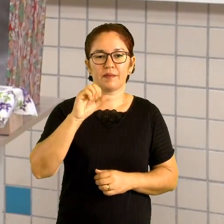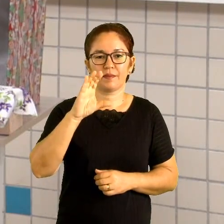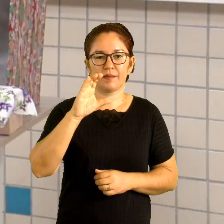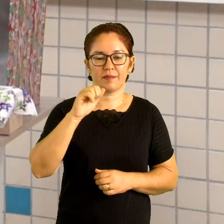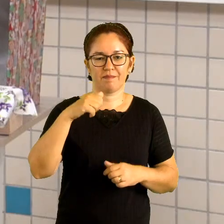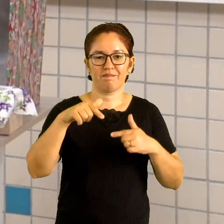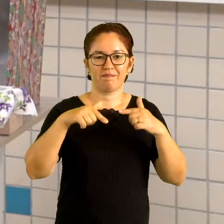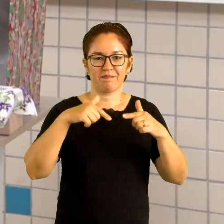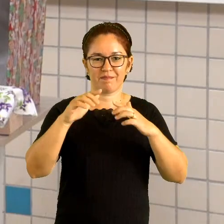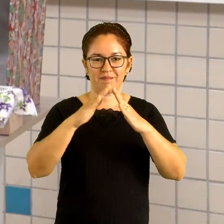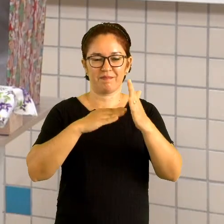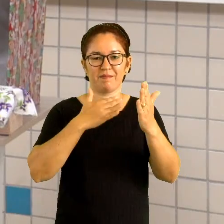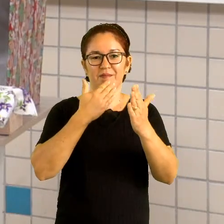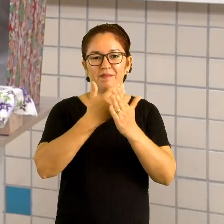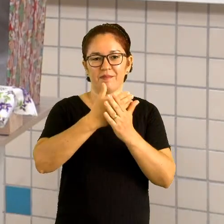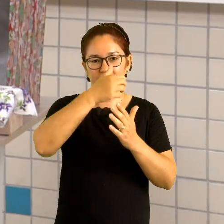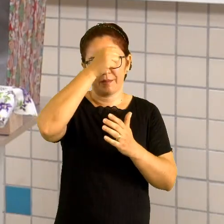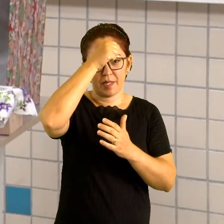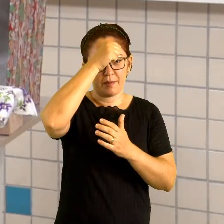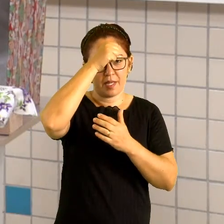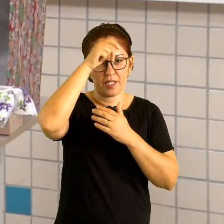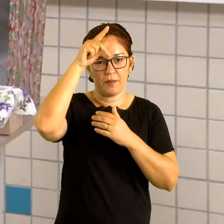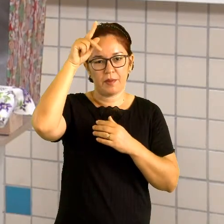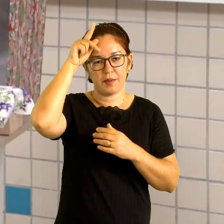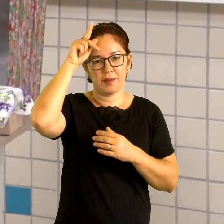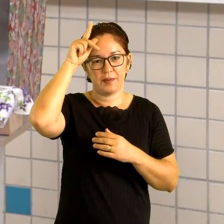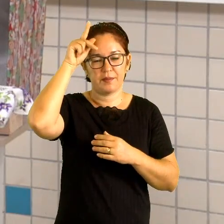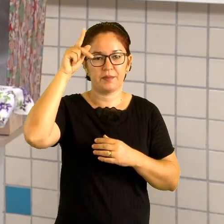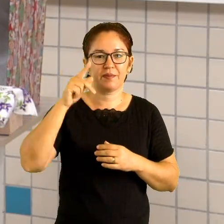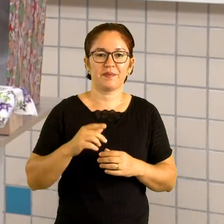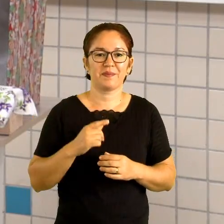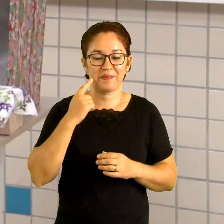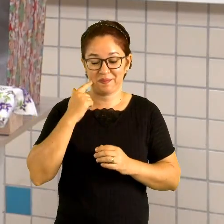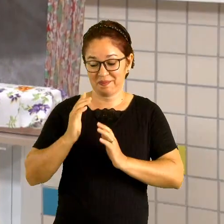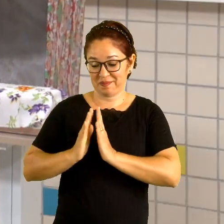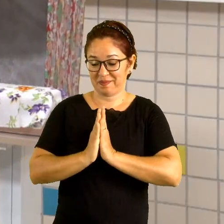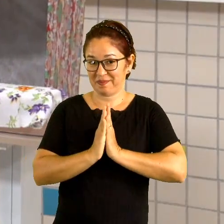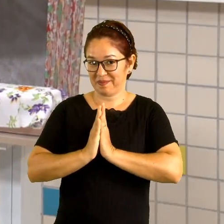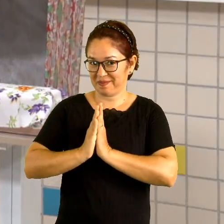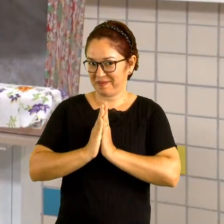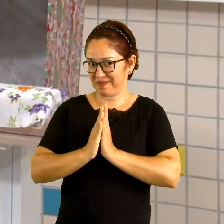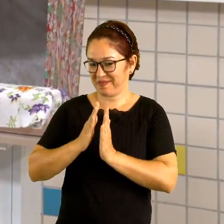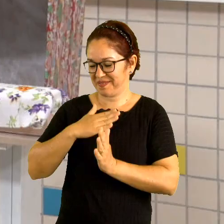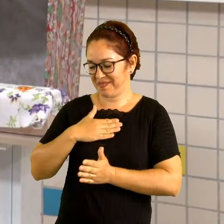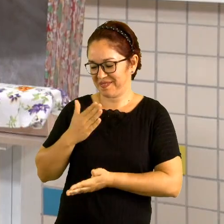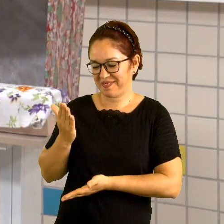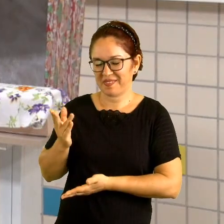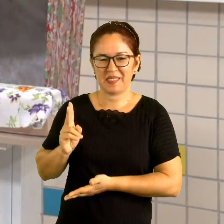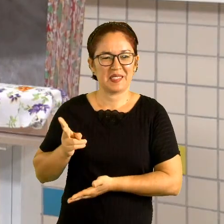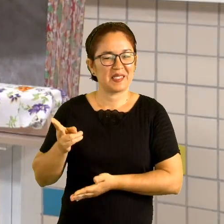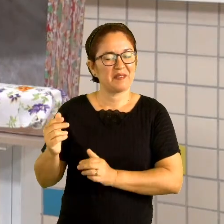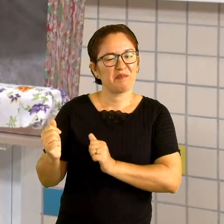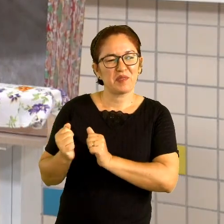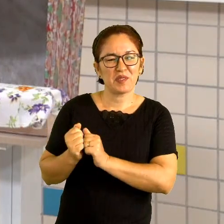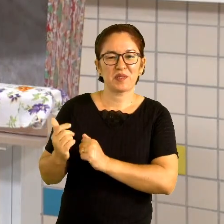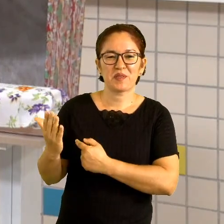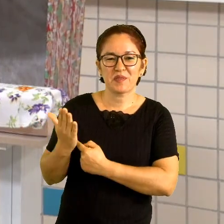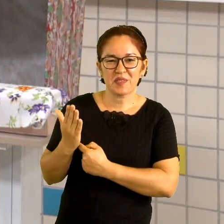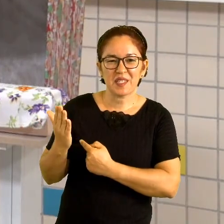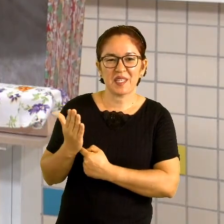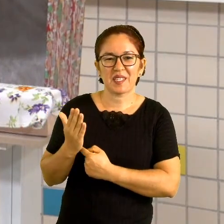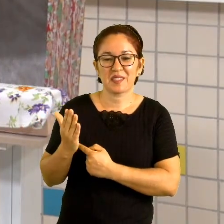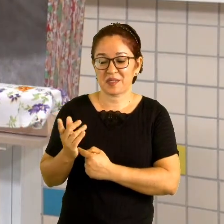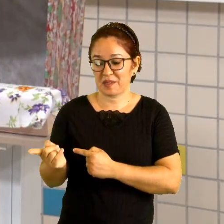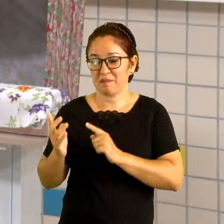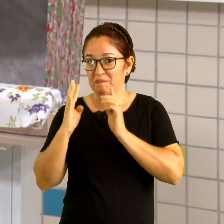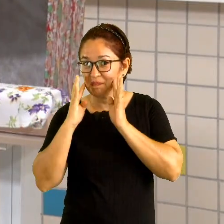e essa é a Francisquinha, que ela está em todas as aulas comigo, me dando suporte, me auxiliando, prestando atenção nas aulas, observando, depois ela me